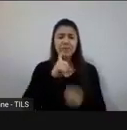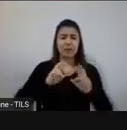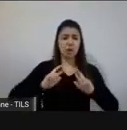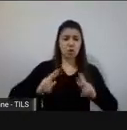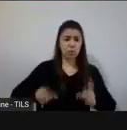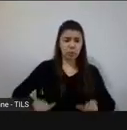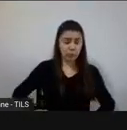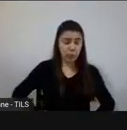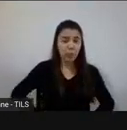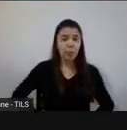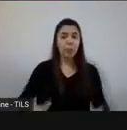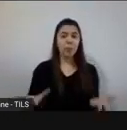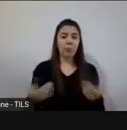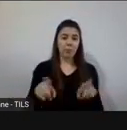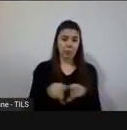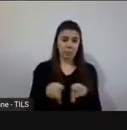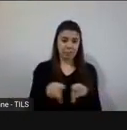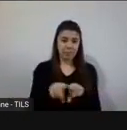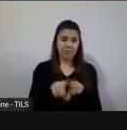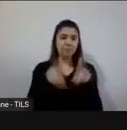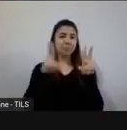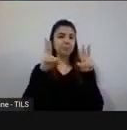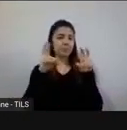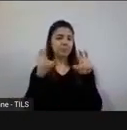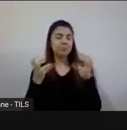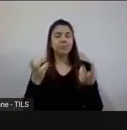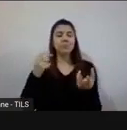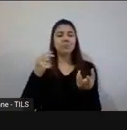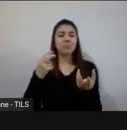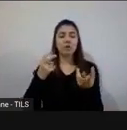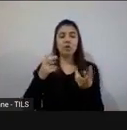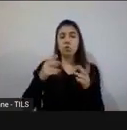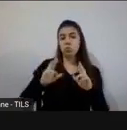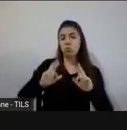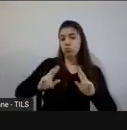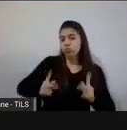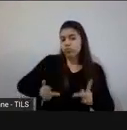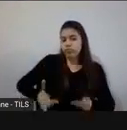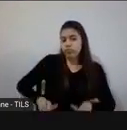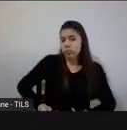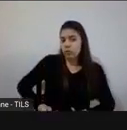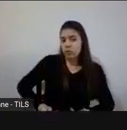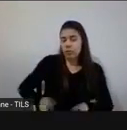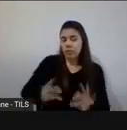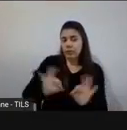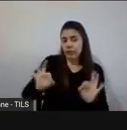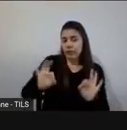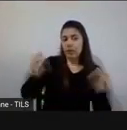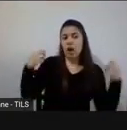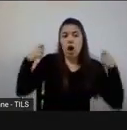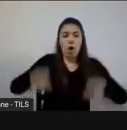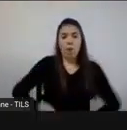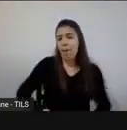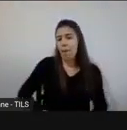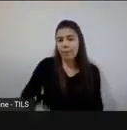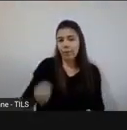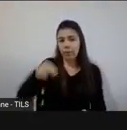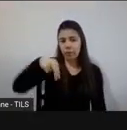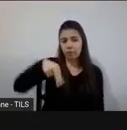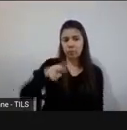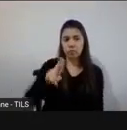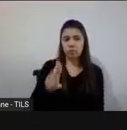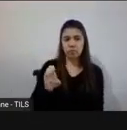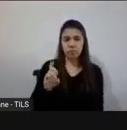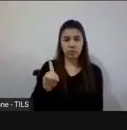sobre falar sobre o corpo, né? Sobre identificar isso também para a criança, o que é o meu corpo, né?